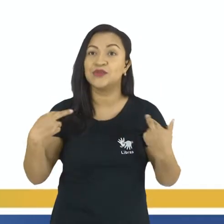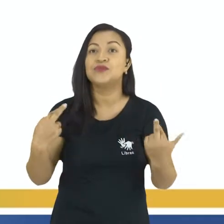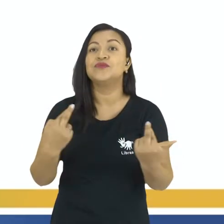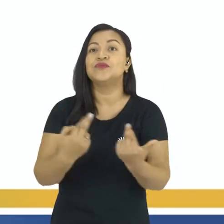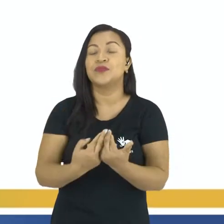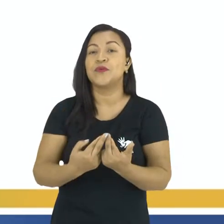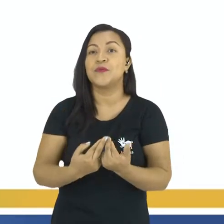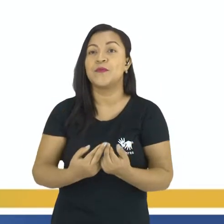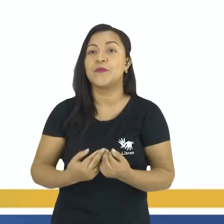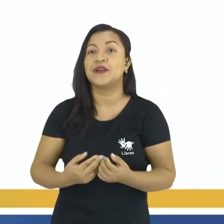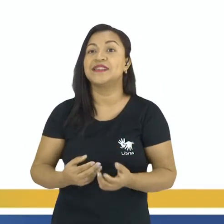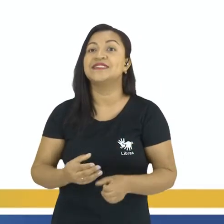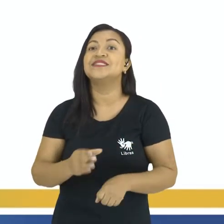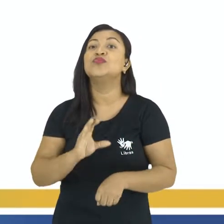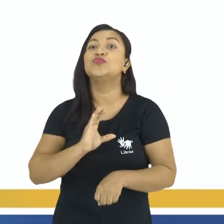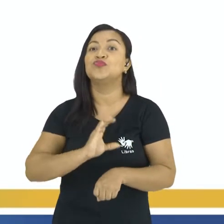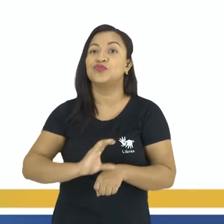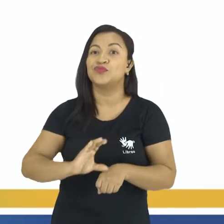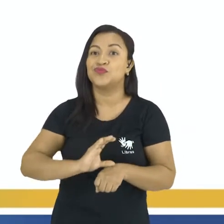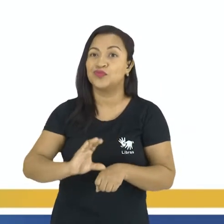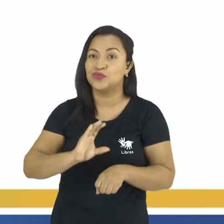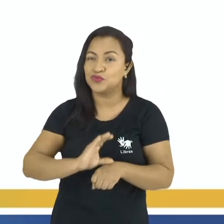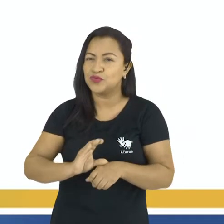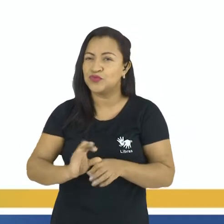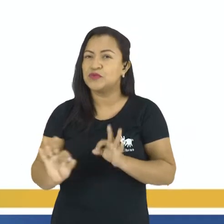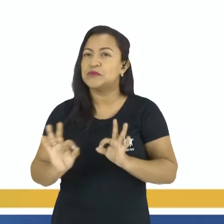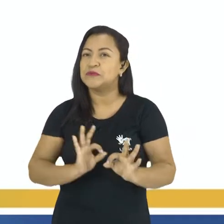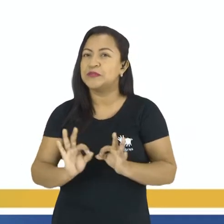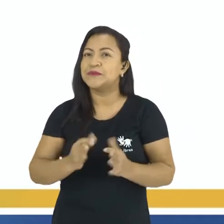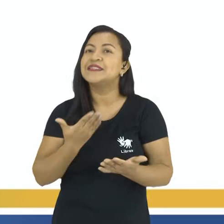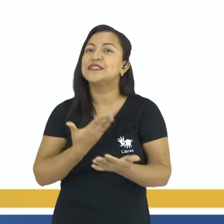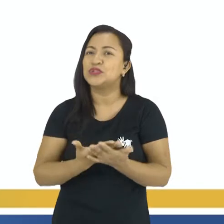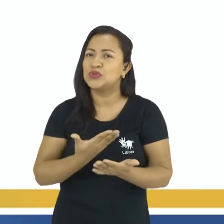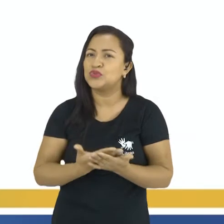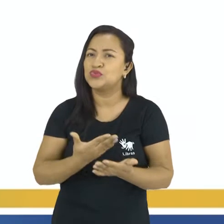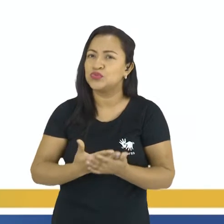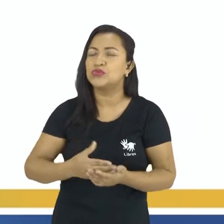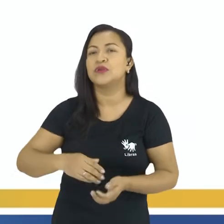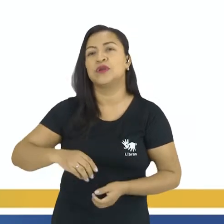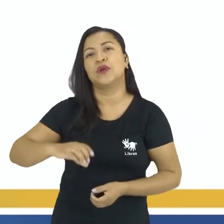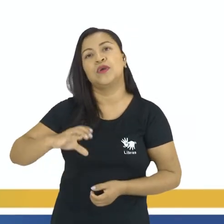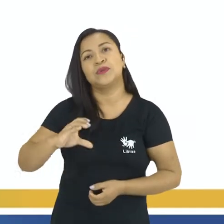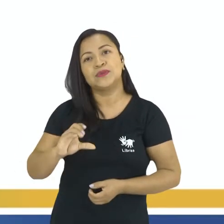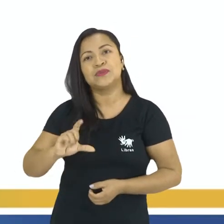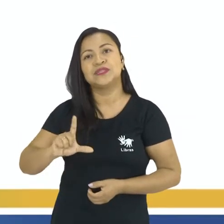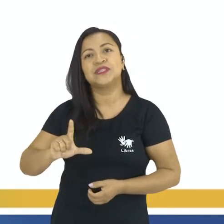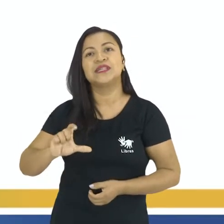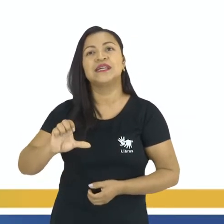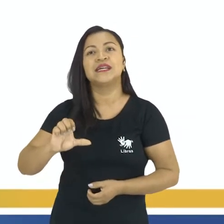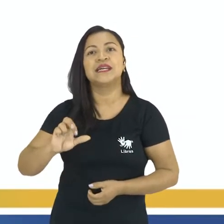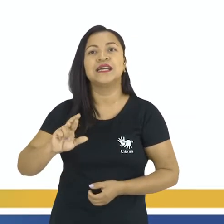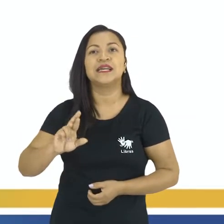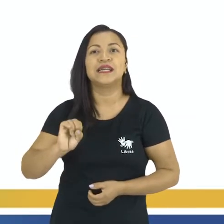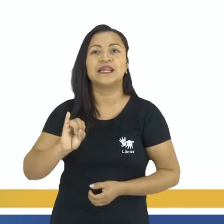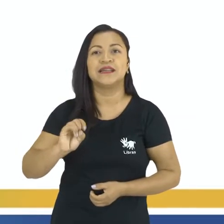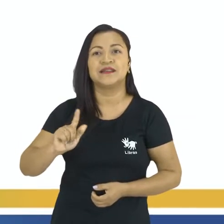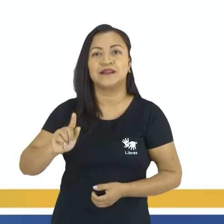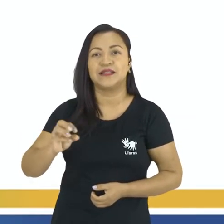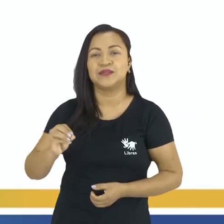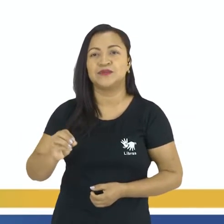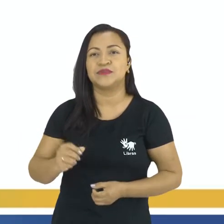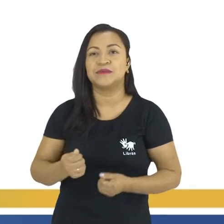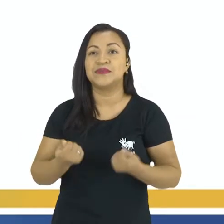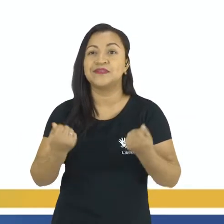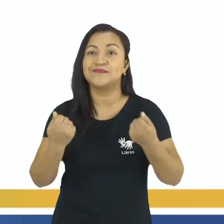essa preparação, ou seja, vamos preparar, né, os sacerdotes para que eles possam ter todo o ensinamento